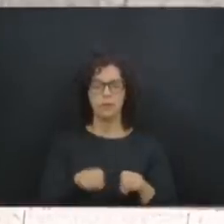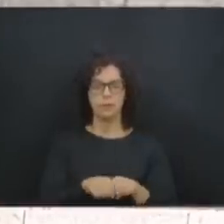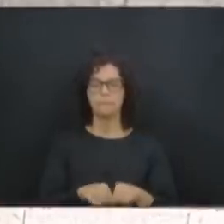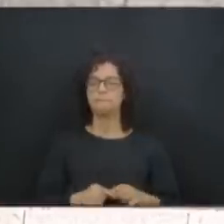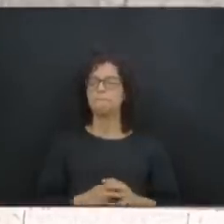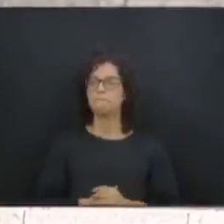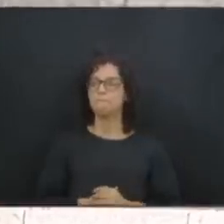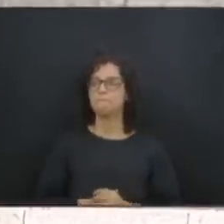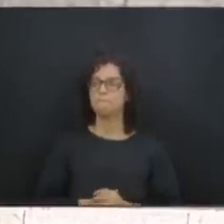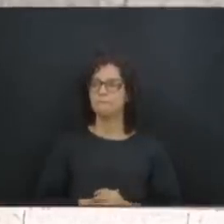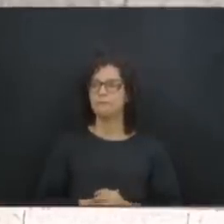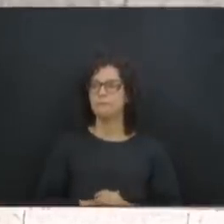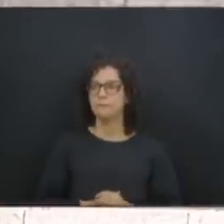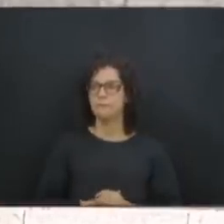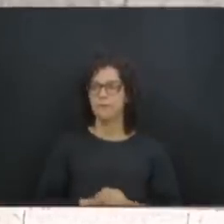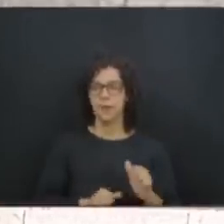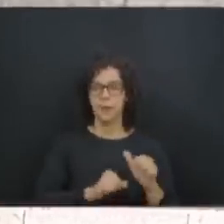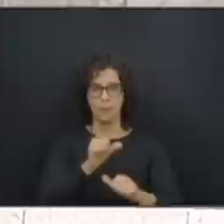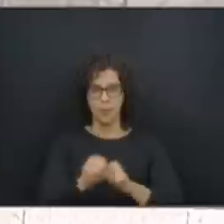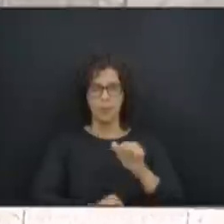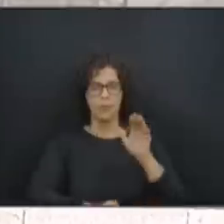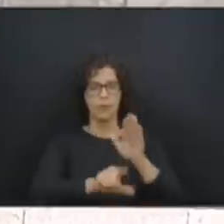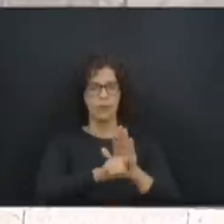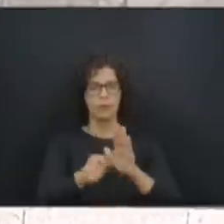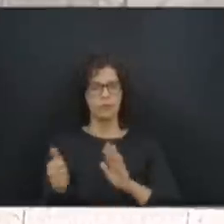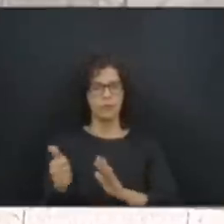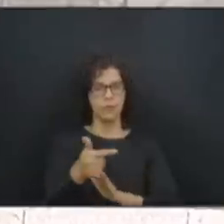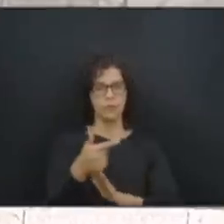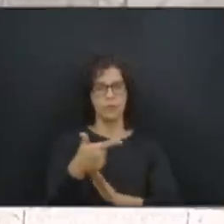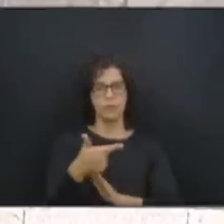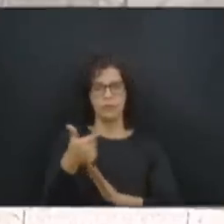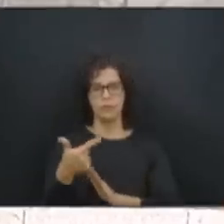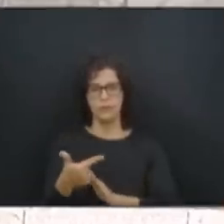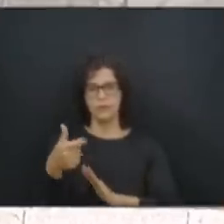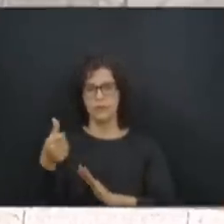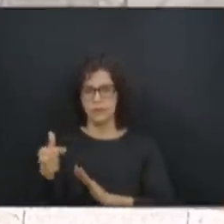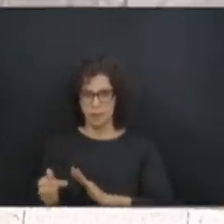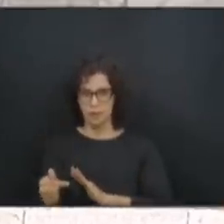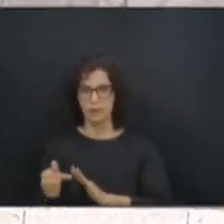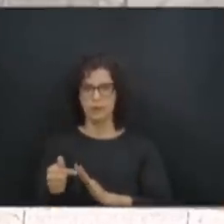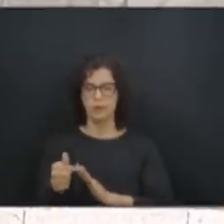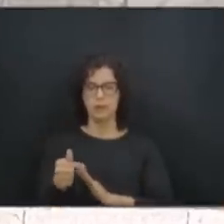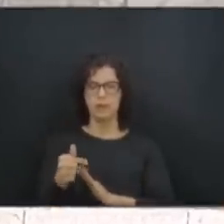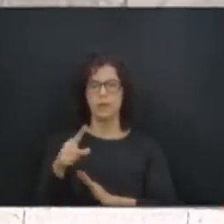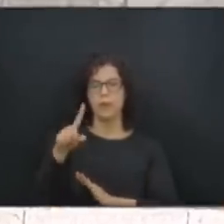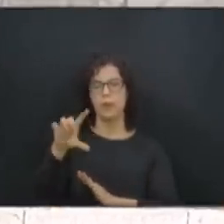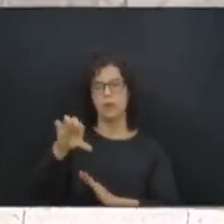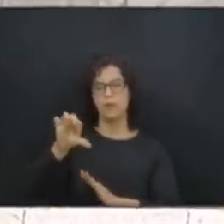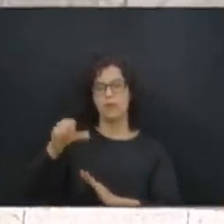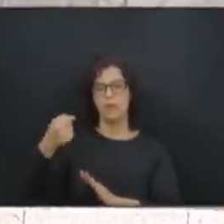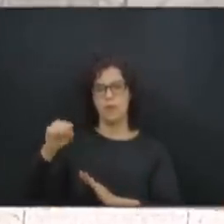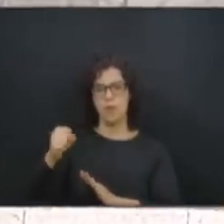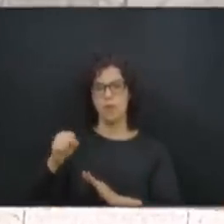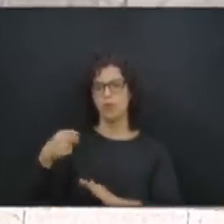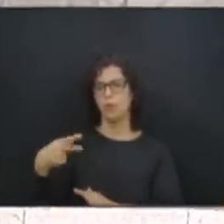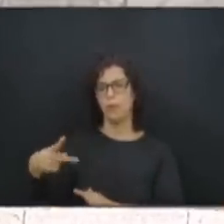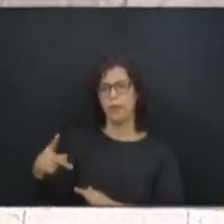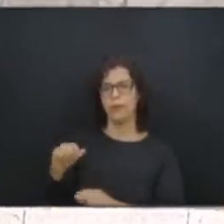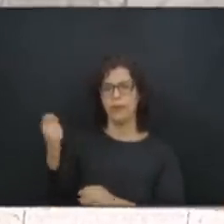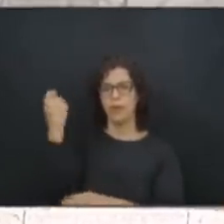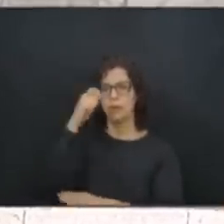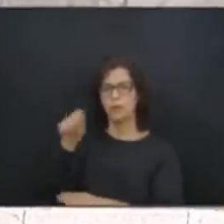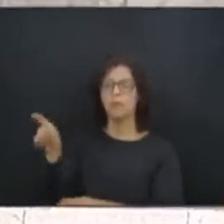Filho o que altera lei 12.227 de 98 que de cloud pública